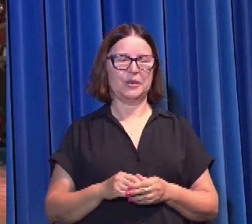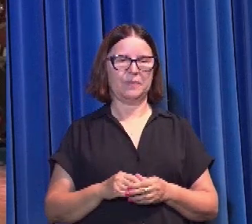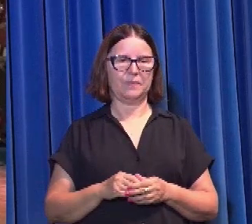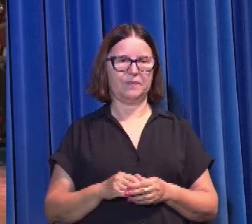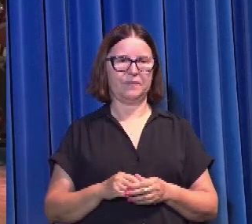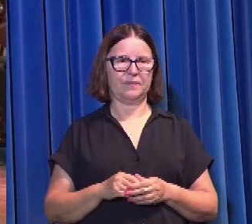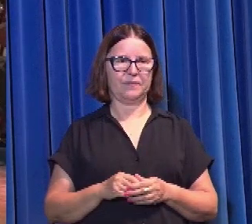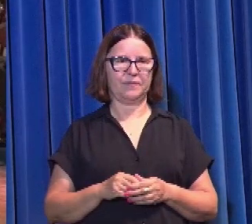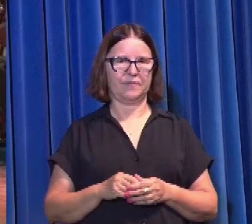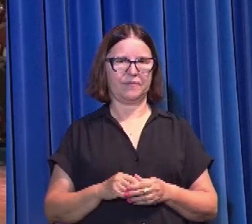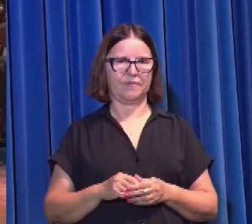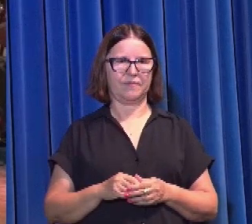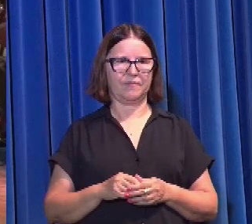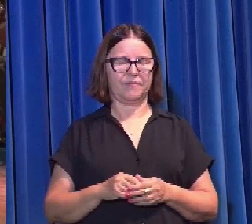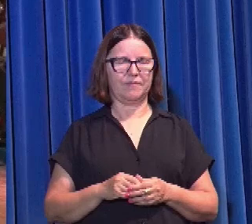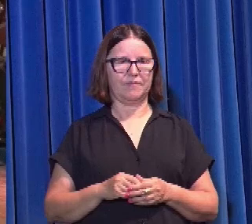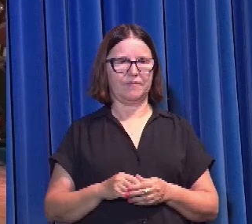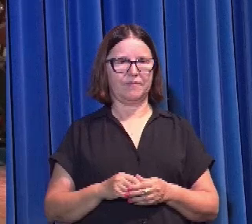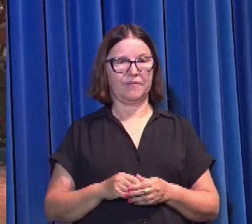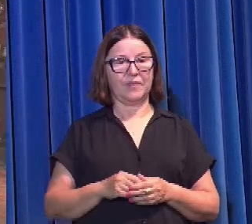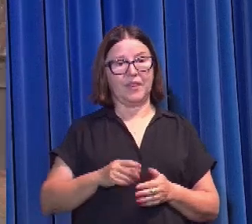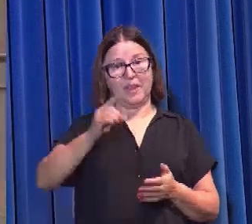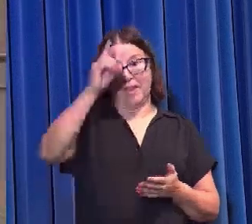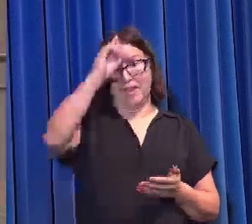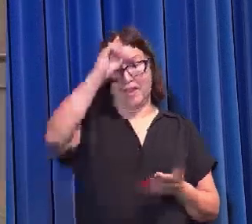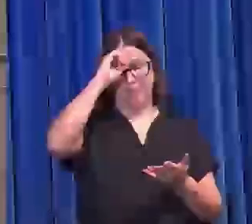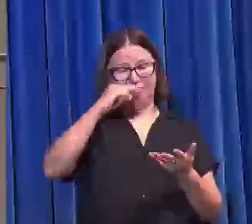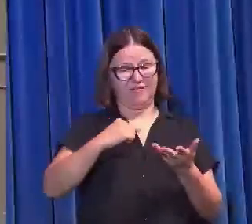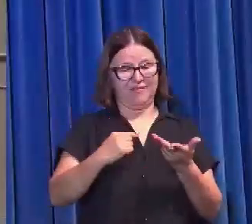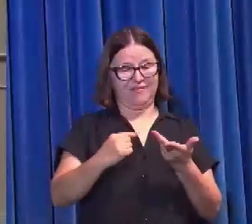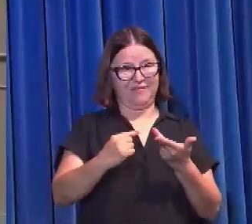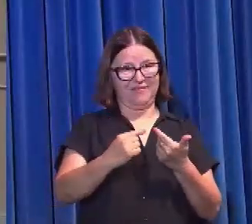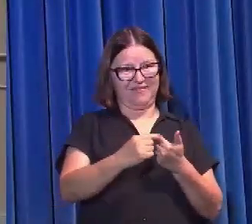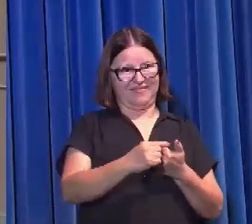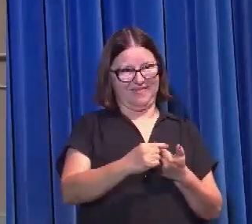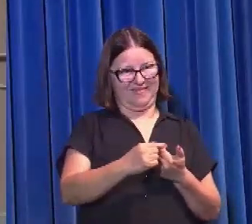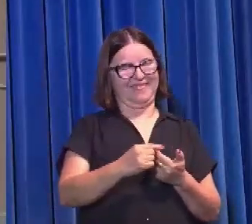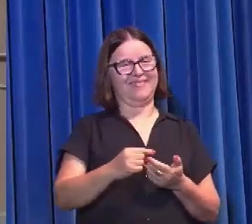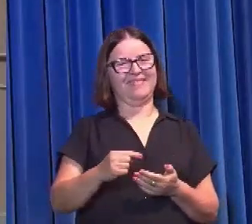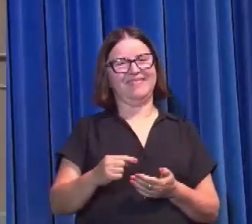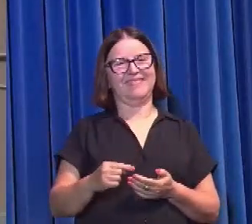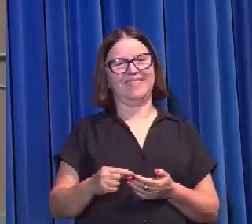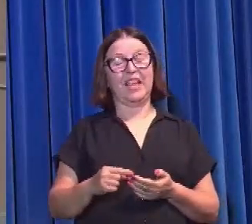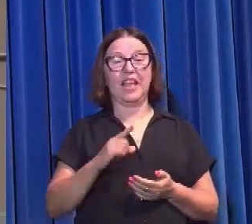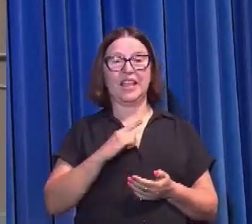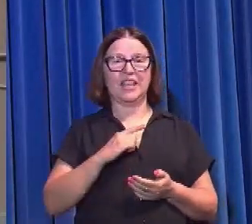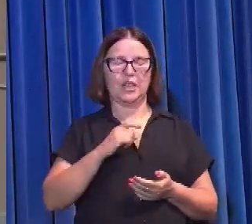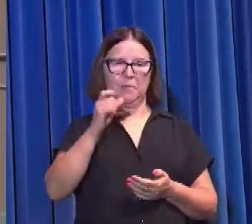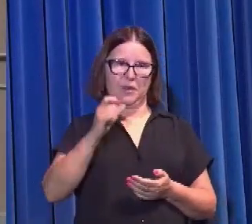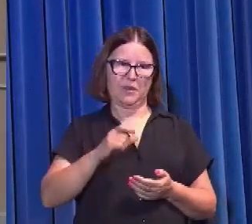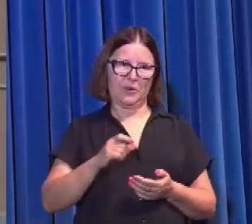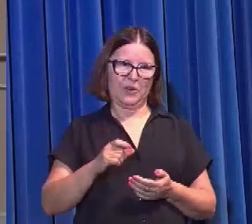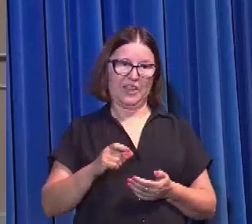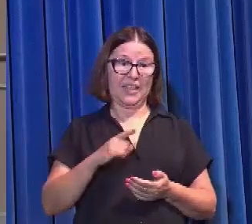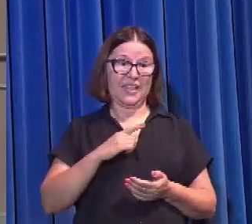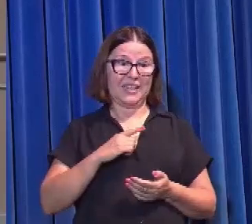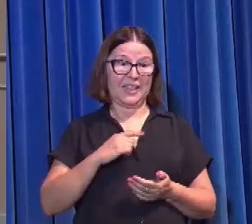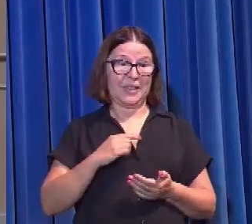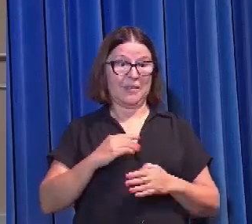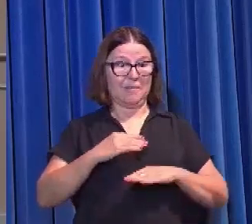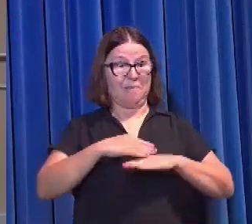Existem muitos dons, meus irmãos, que o Senhor concede a cada um dos crentes. Alguns têm mais, outros menos, de acordo com o que Ele quer.